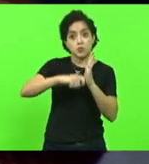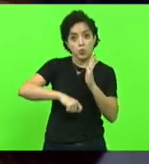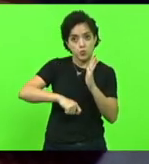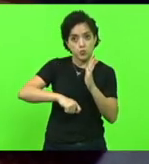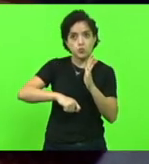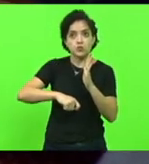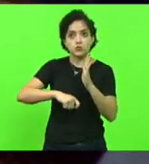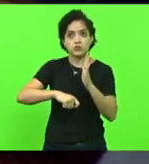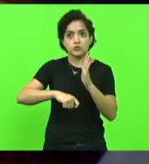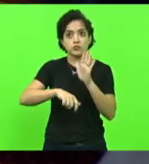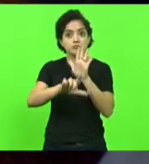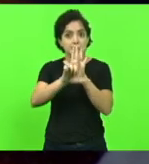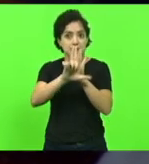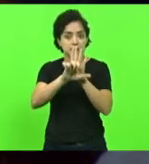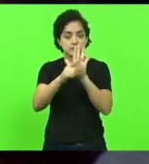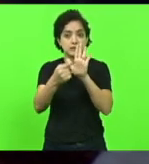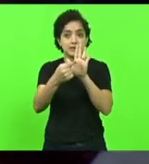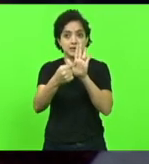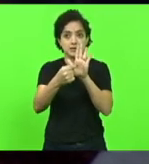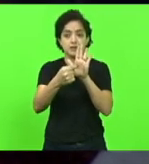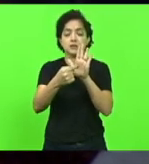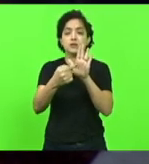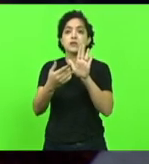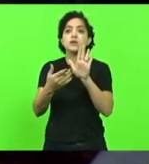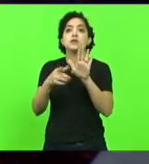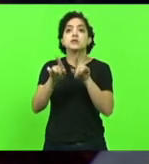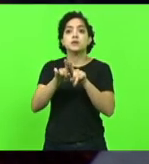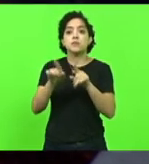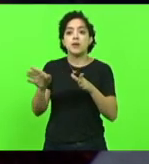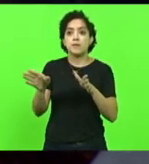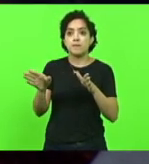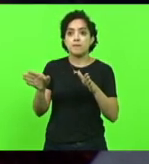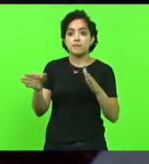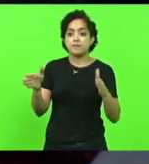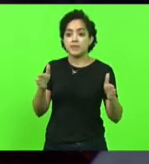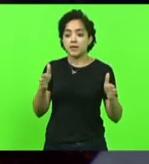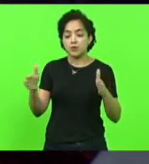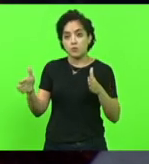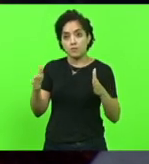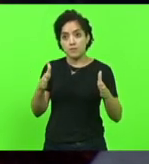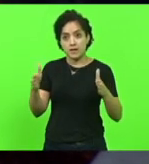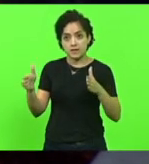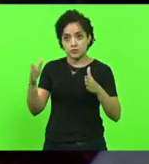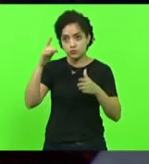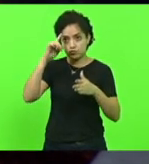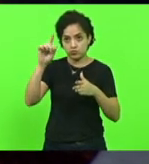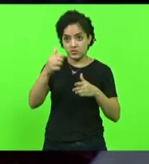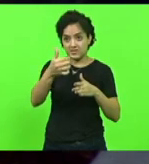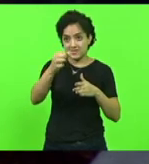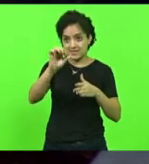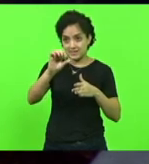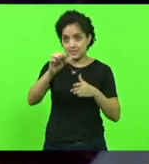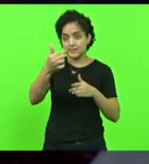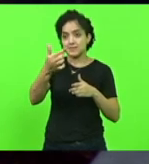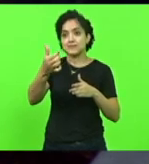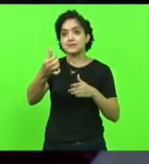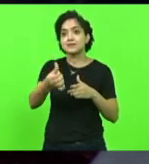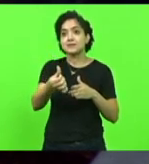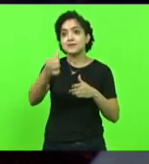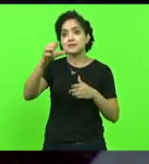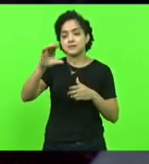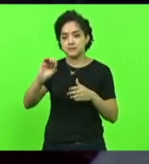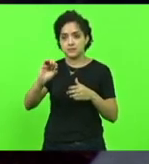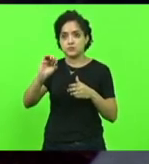previstos nessa lei e, pelo prazo de 60 dias, não serão